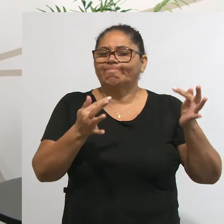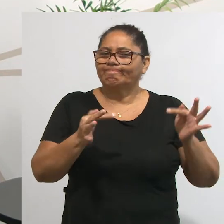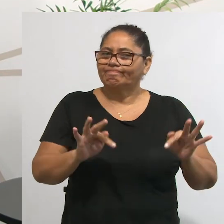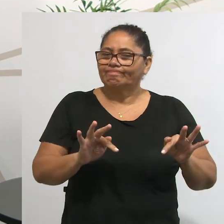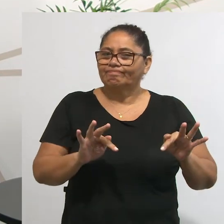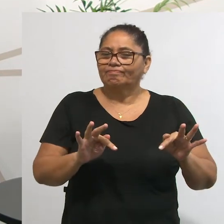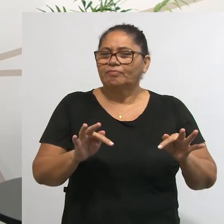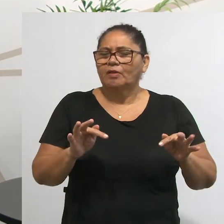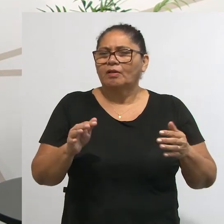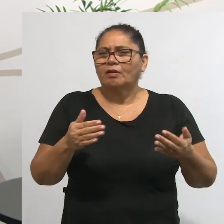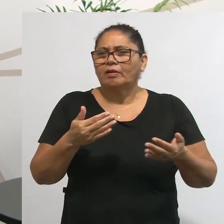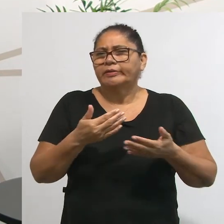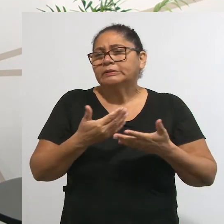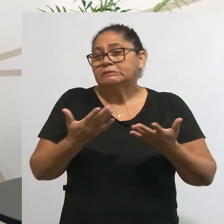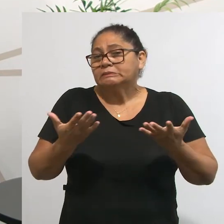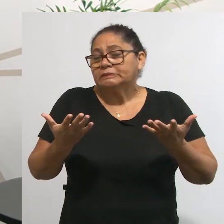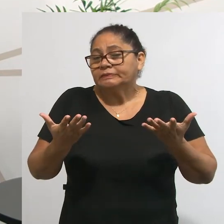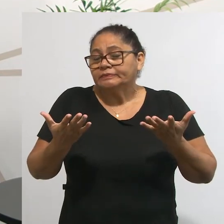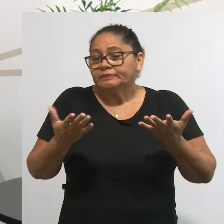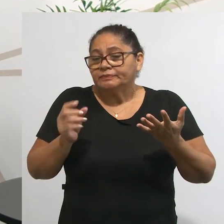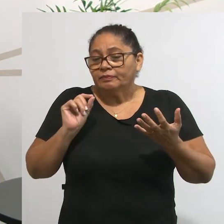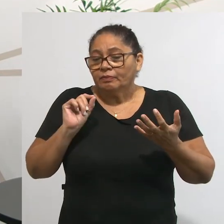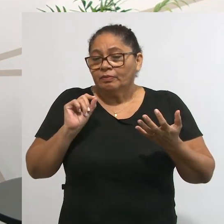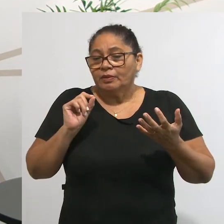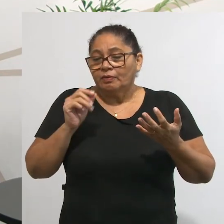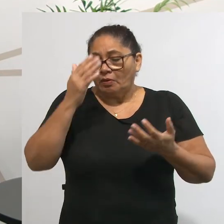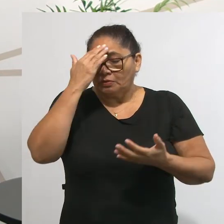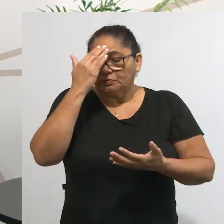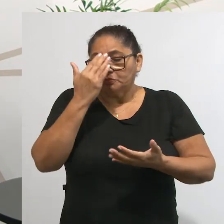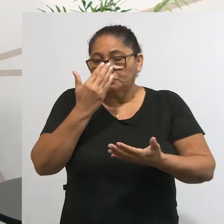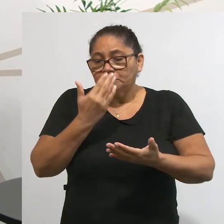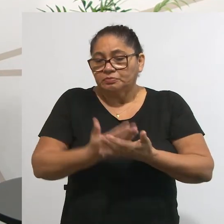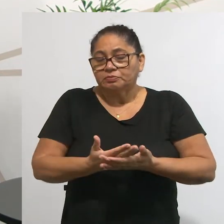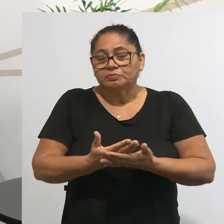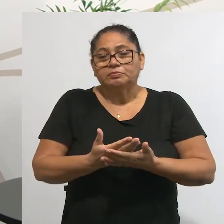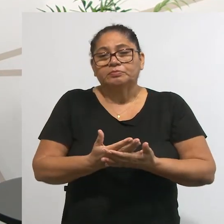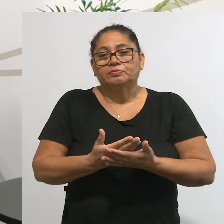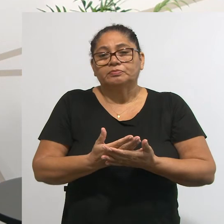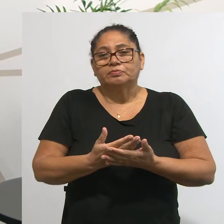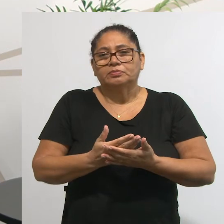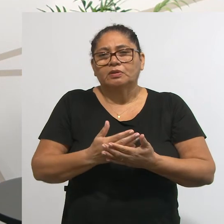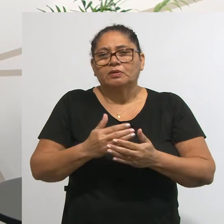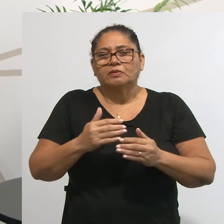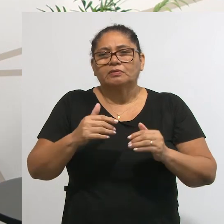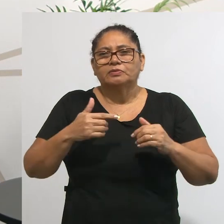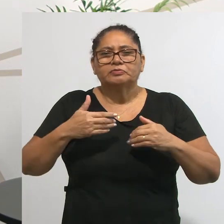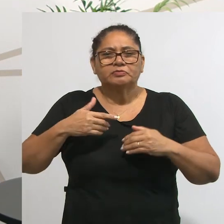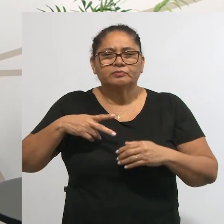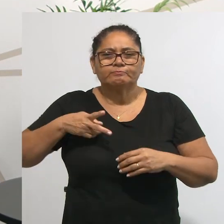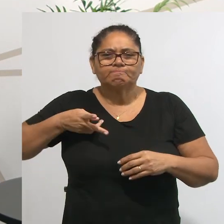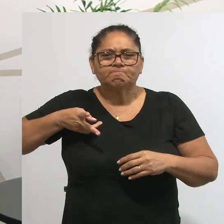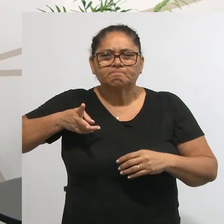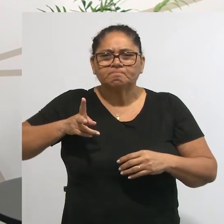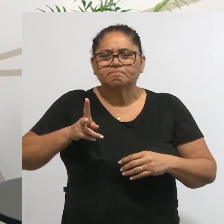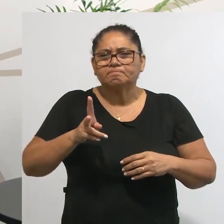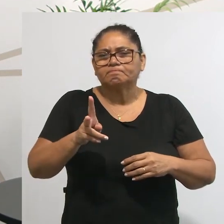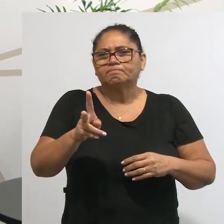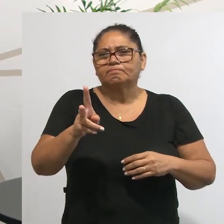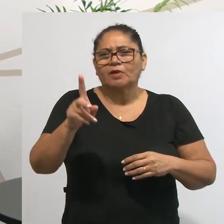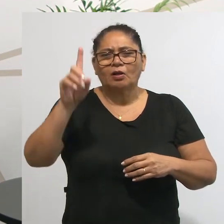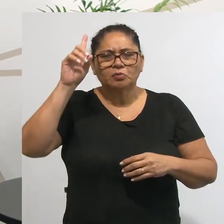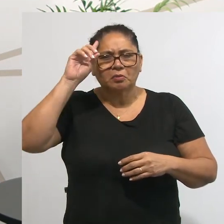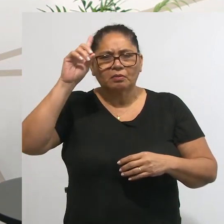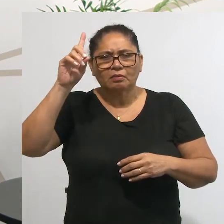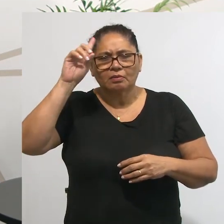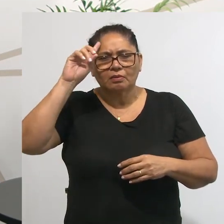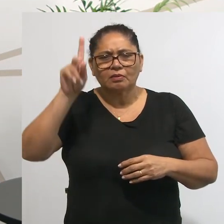finalizando, é de algo que eu creio que eu vou além daquilo que eu